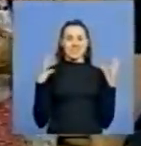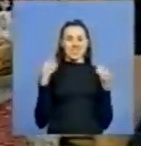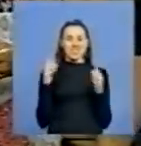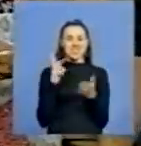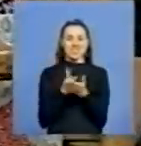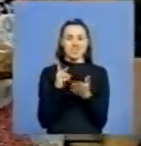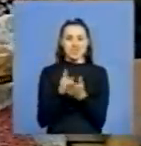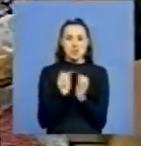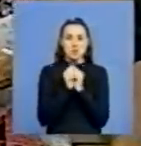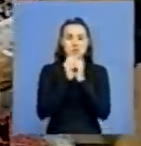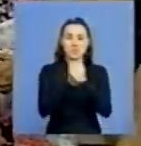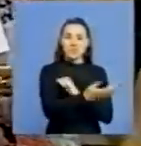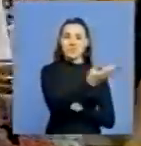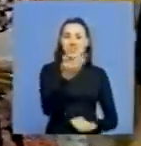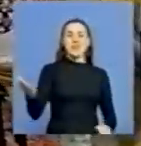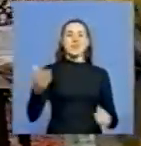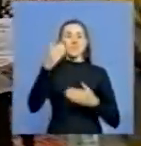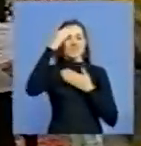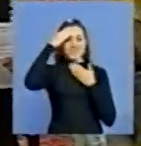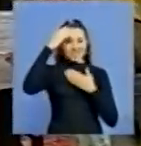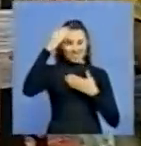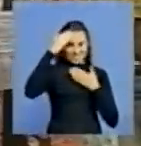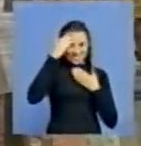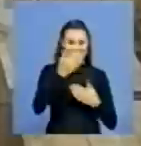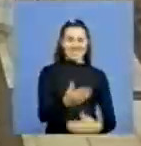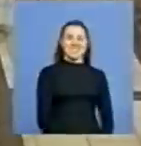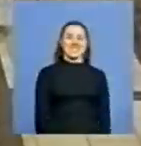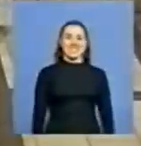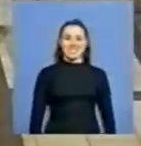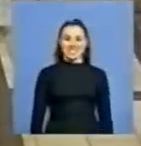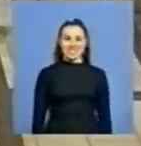acompanhe sempre. Muito obrigado.